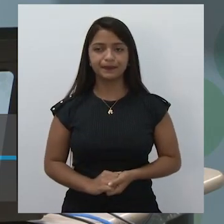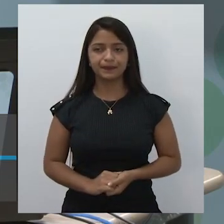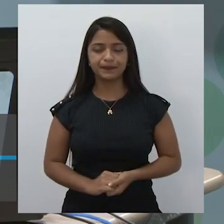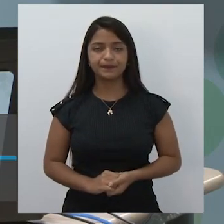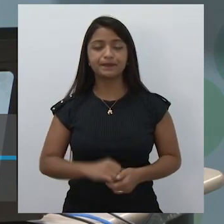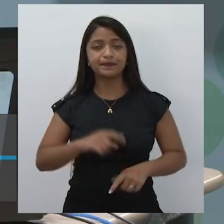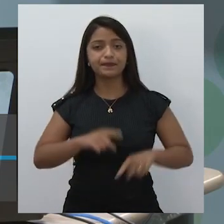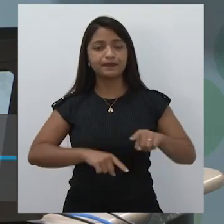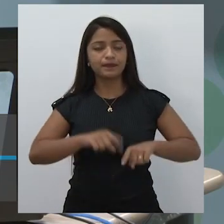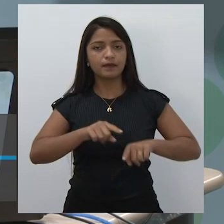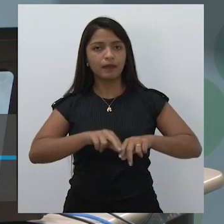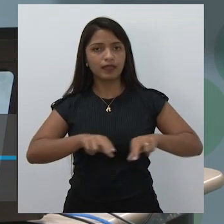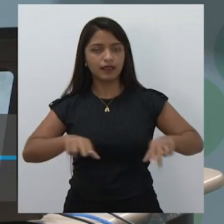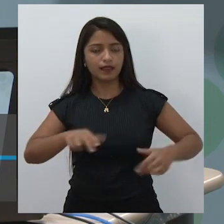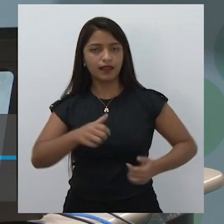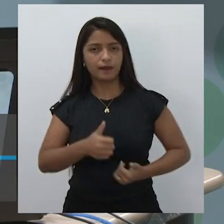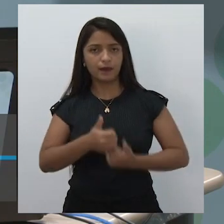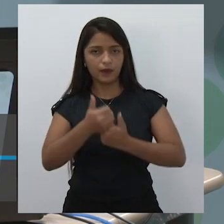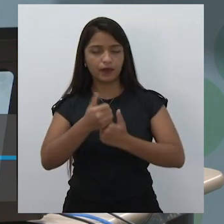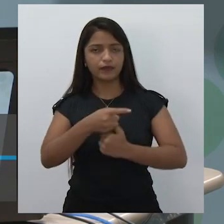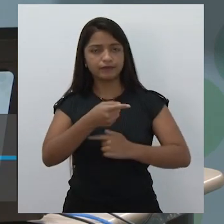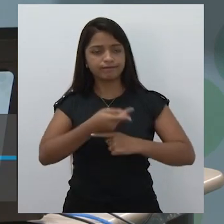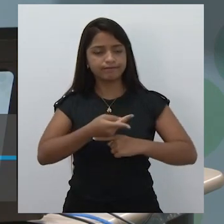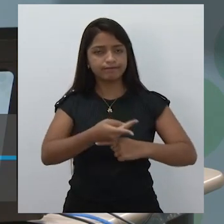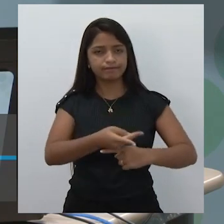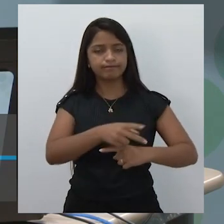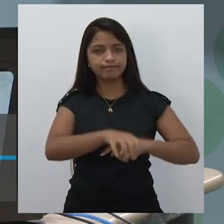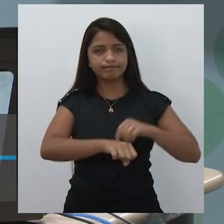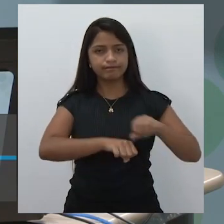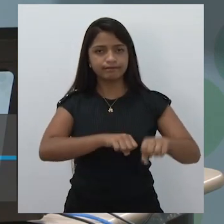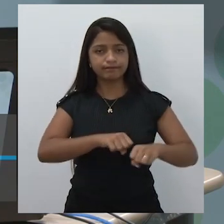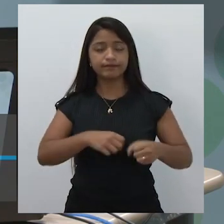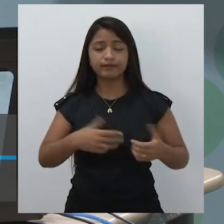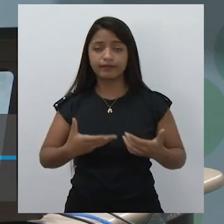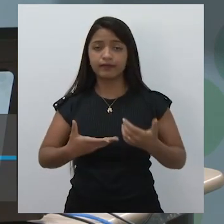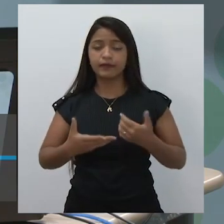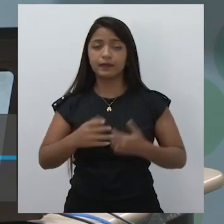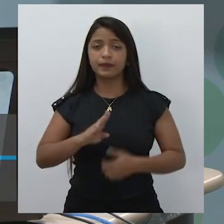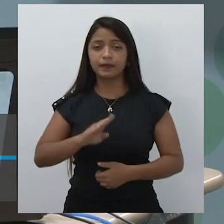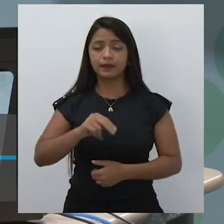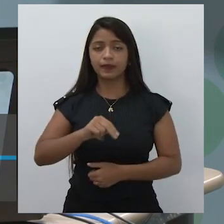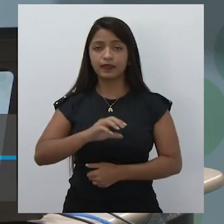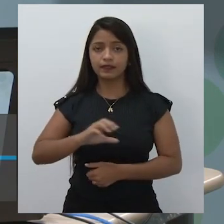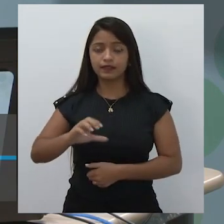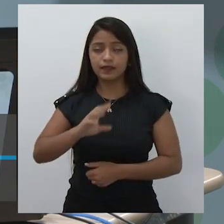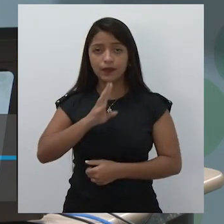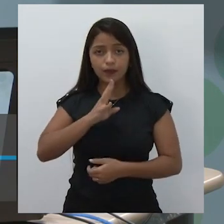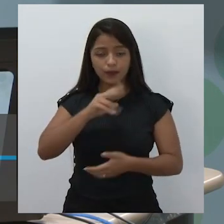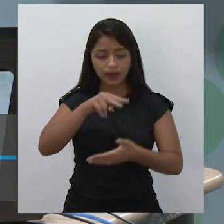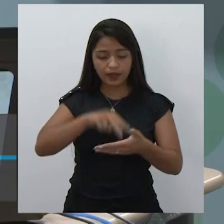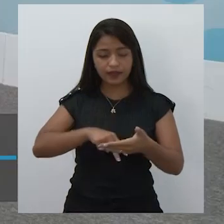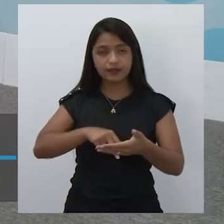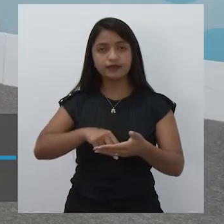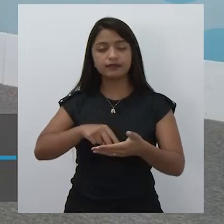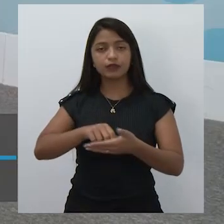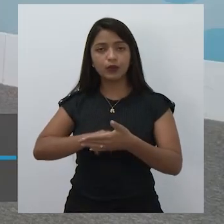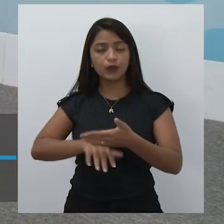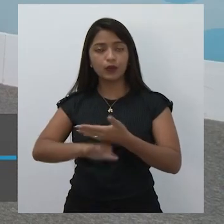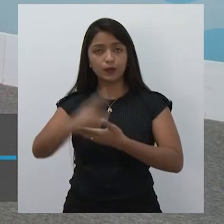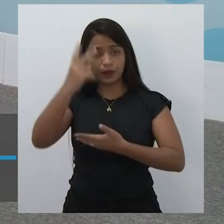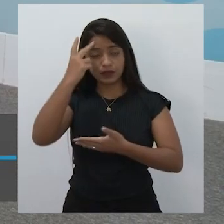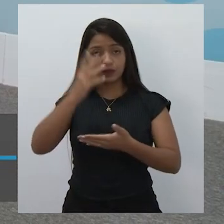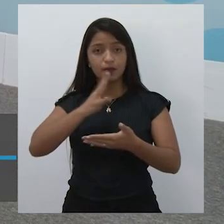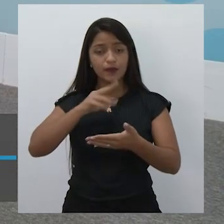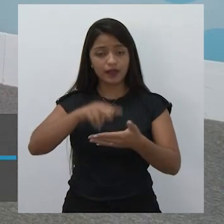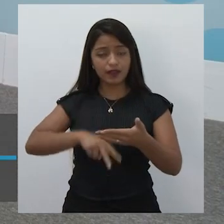os materiais de apoio, conhecendo a base, conhecendo o currículo paulista, tudo vai fazer mais sentido, não é verdade,